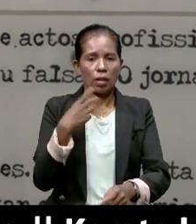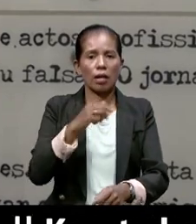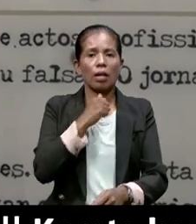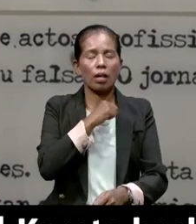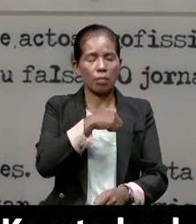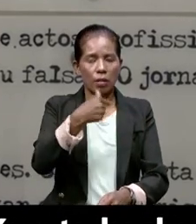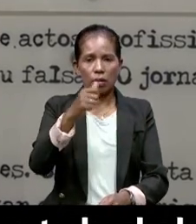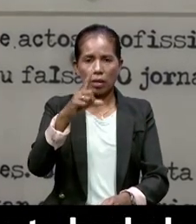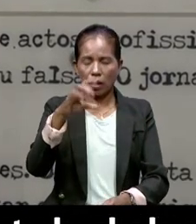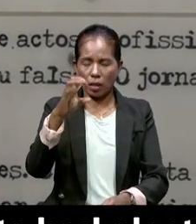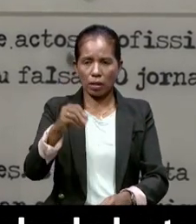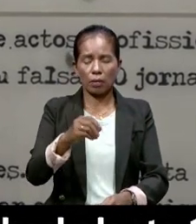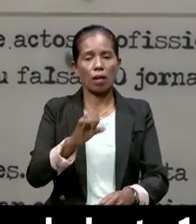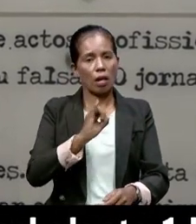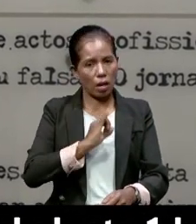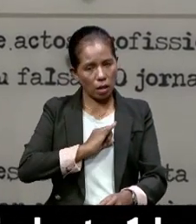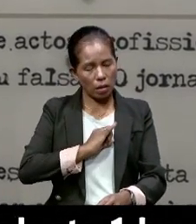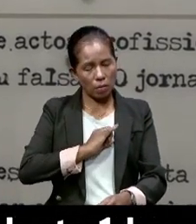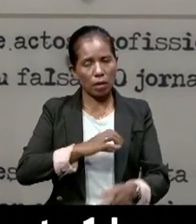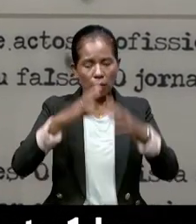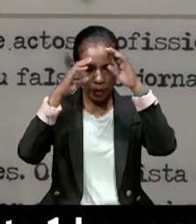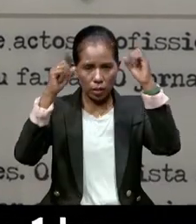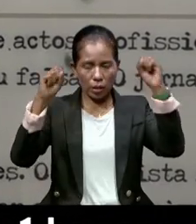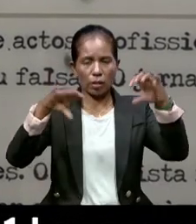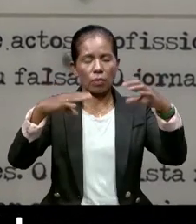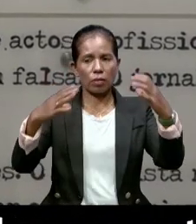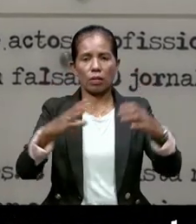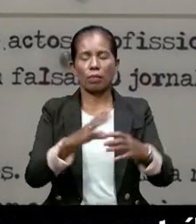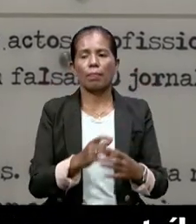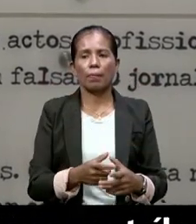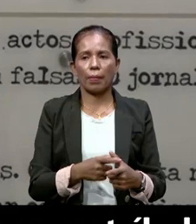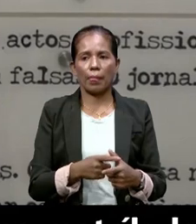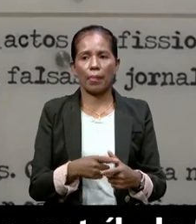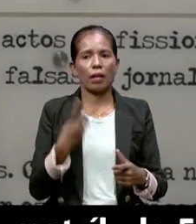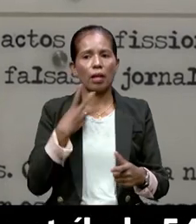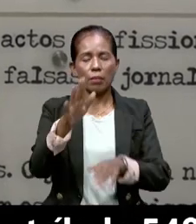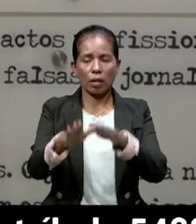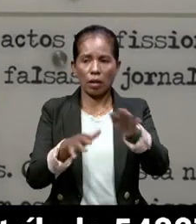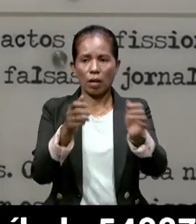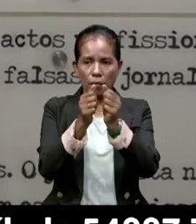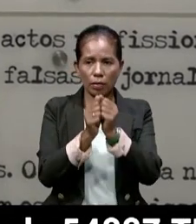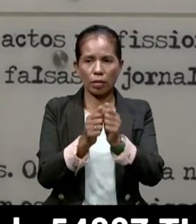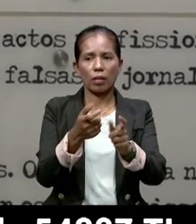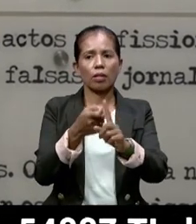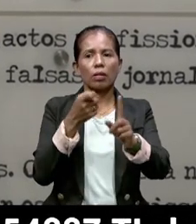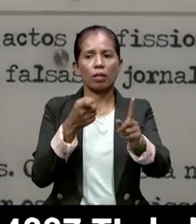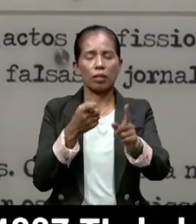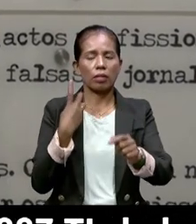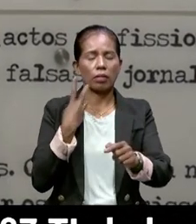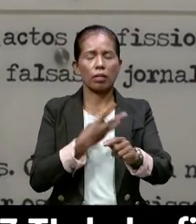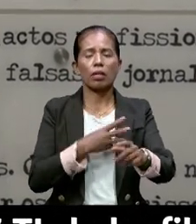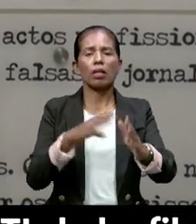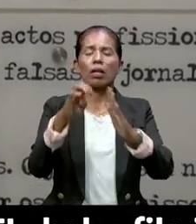presidente da asociação, Atan Haurasi, presidente do Conselho Fiscal. Amila Hamutu, você participa do